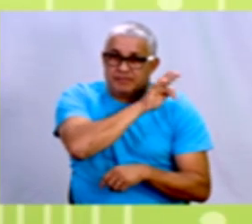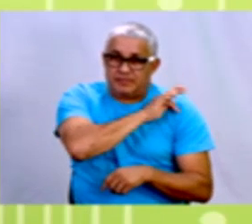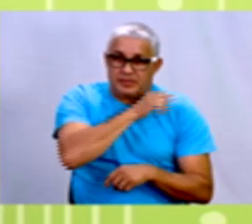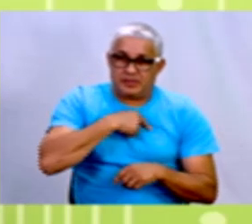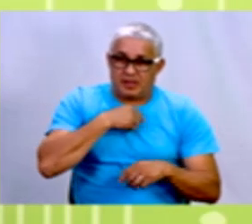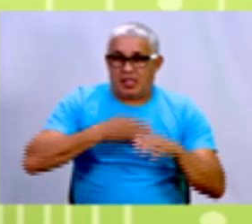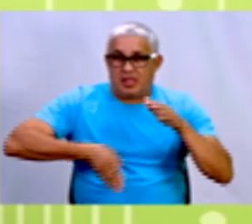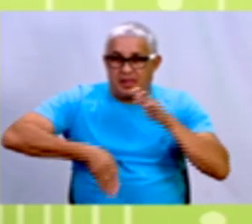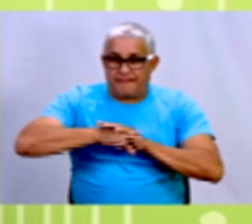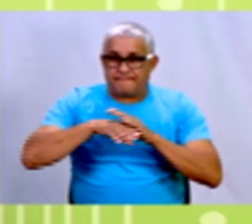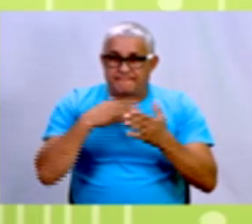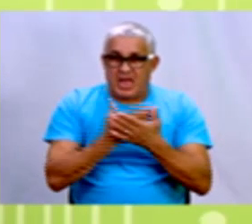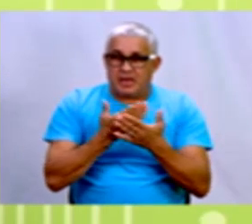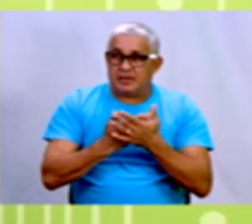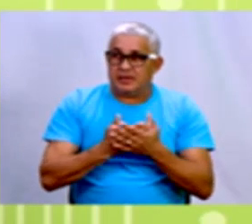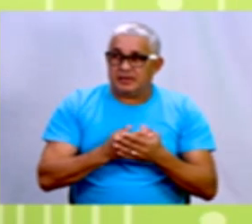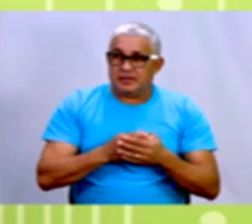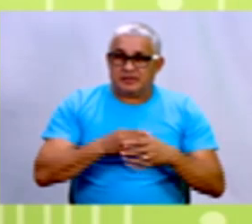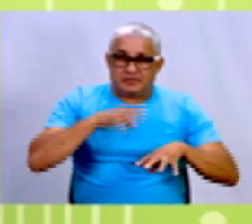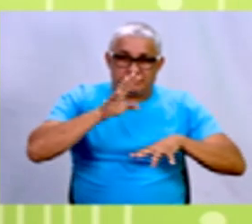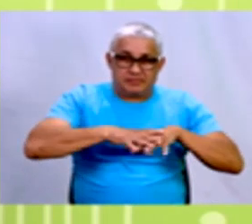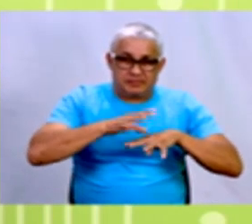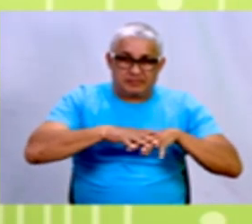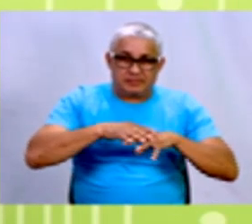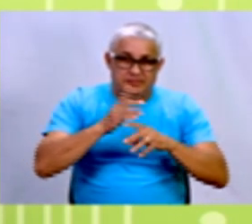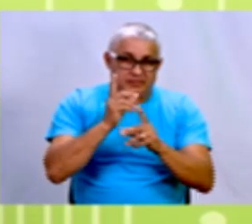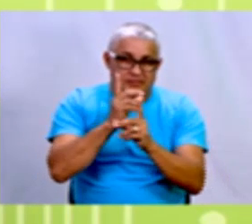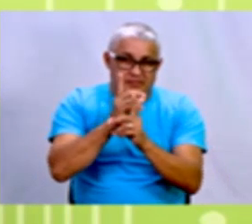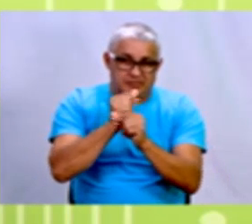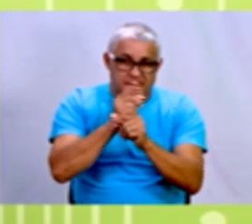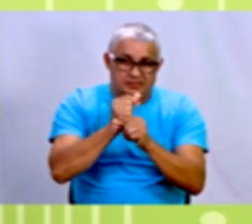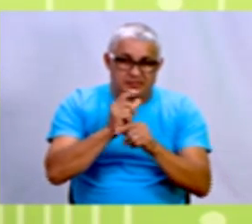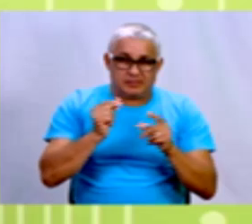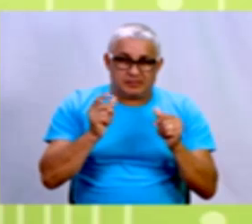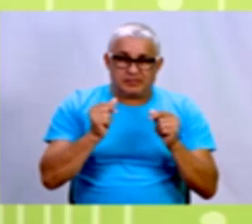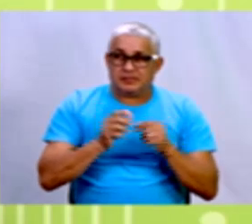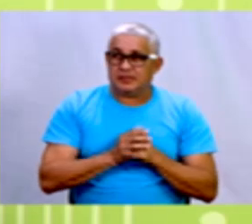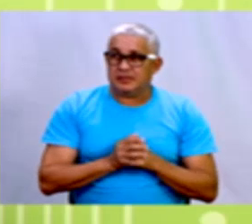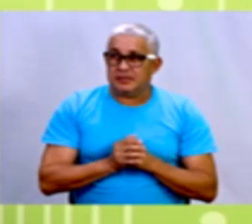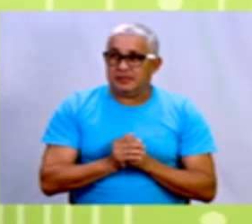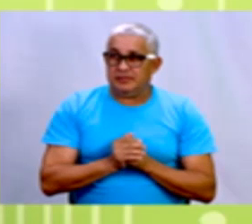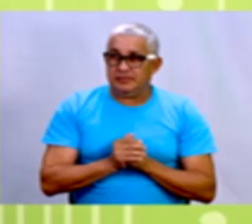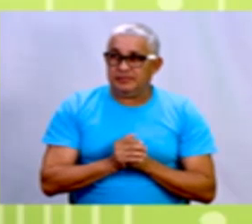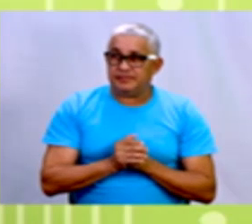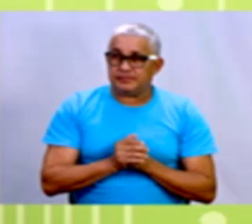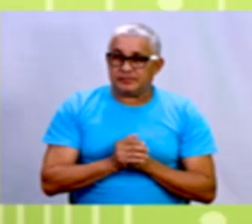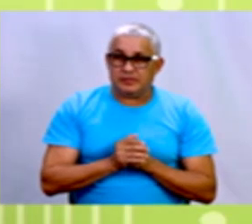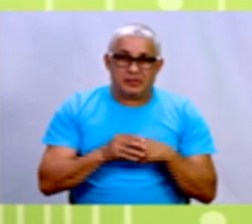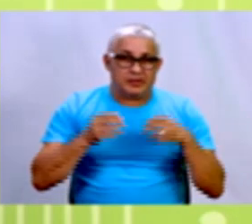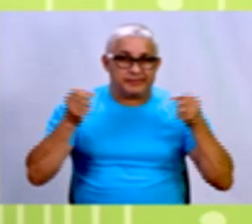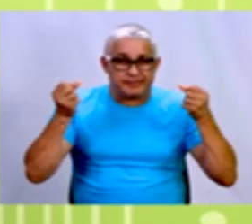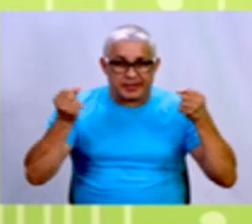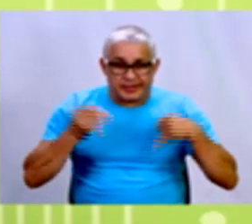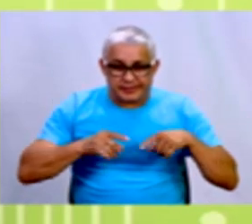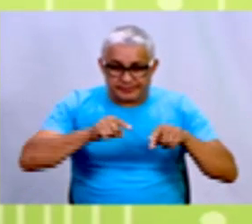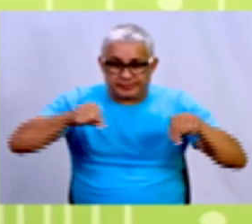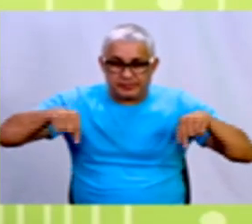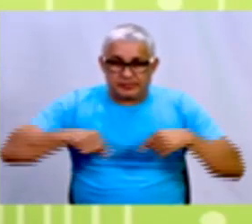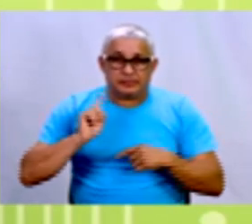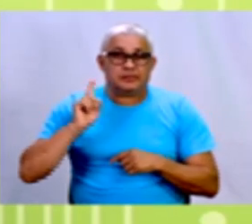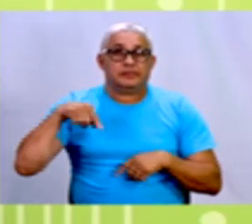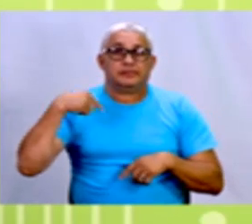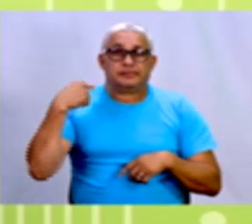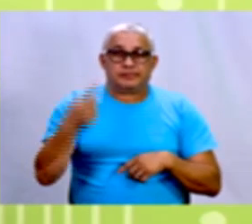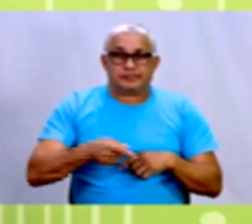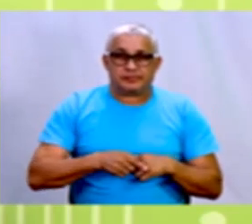na aula dentro de matemática financeira, quando a gente começou a estudar isso, era aquela explicação na sala, e daí depois